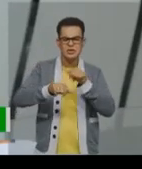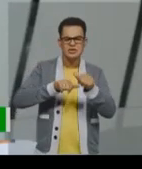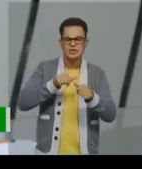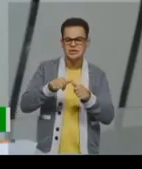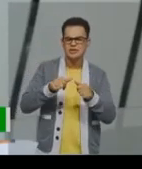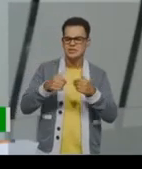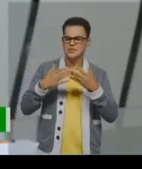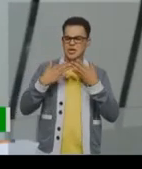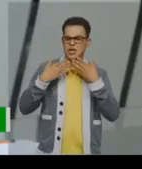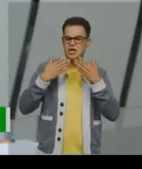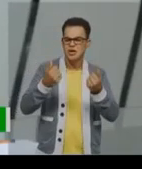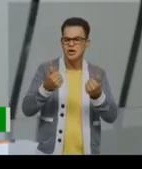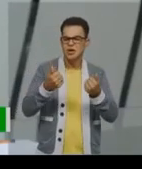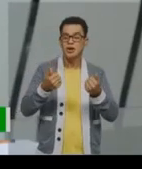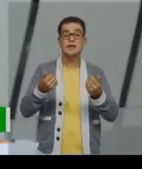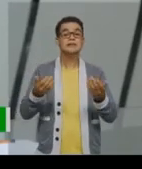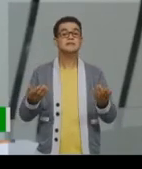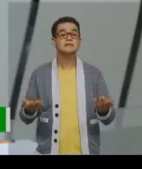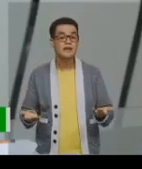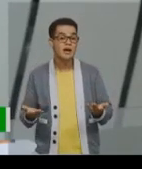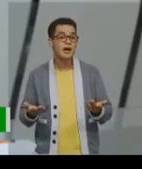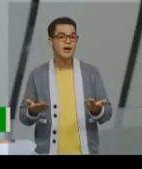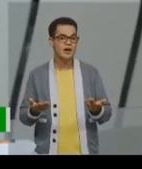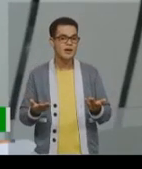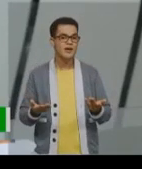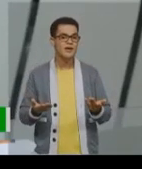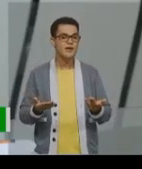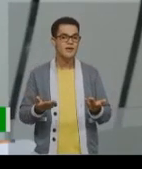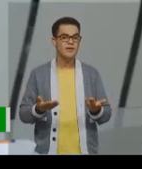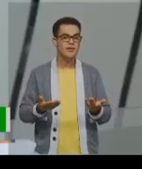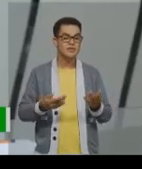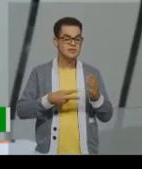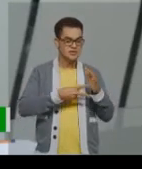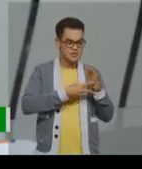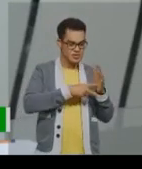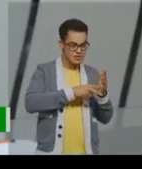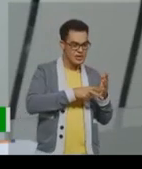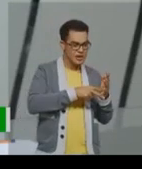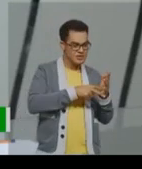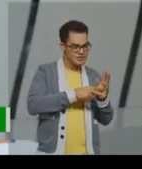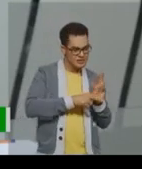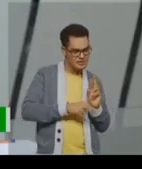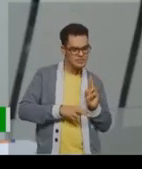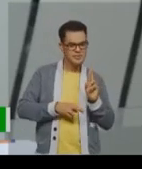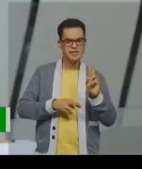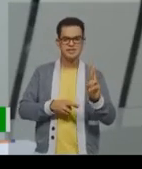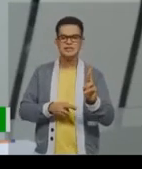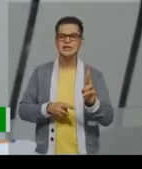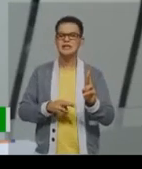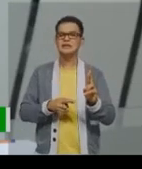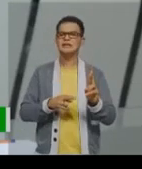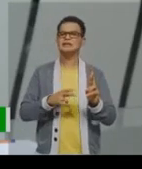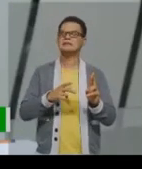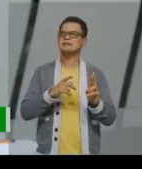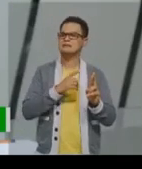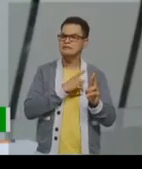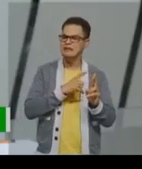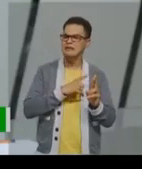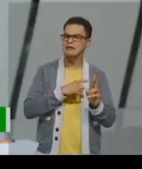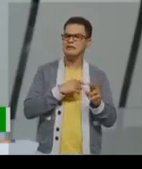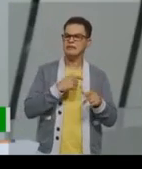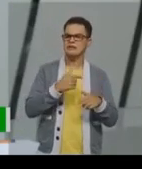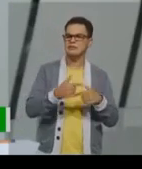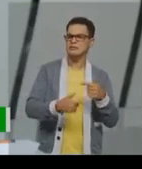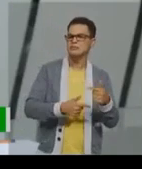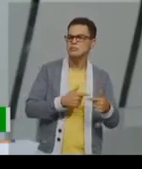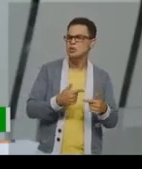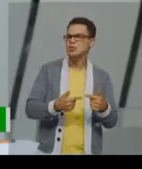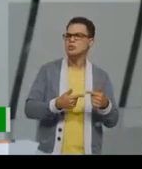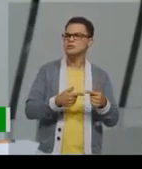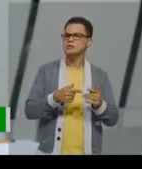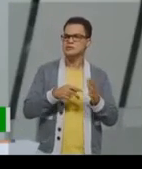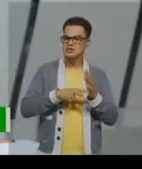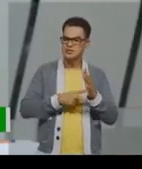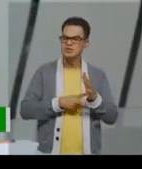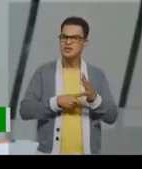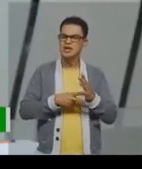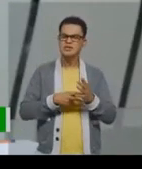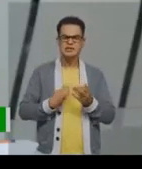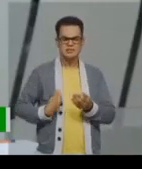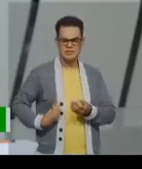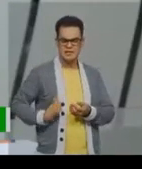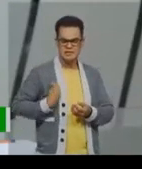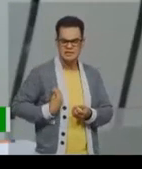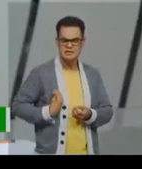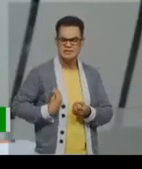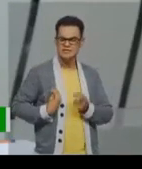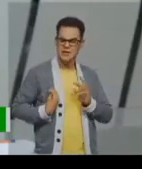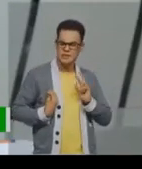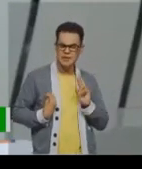eles representam, né? Então, se há uma negociação, se há a busca por esses direitos, os sindicatos, eles participam dessa discussão, eles vão